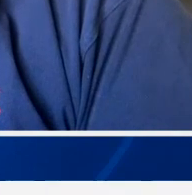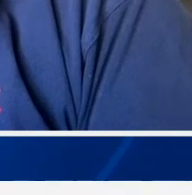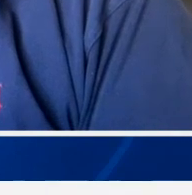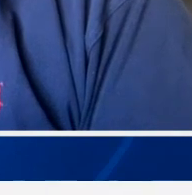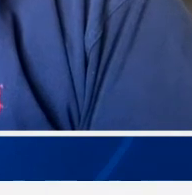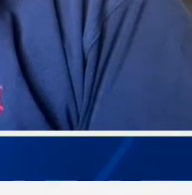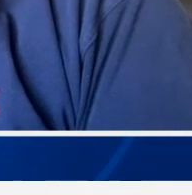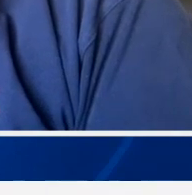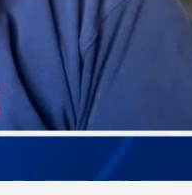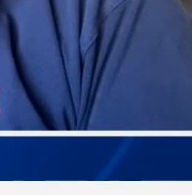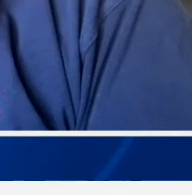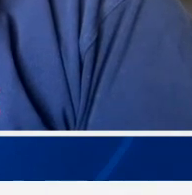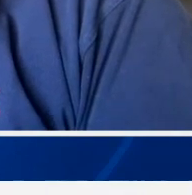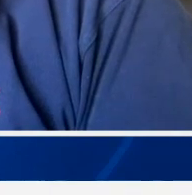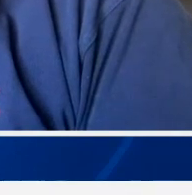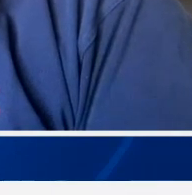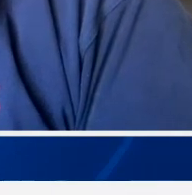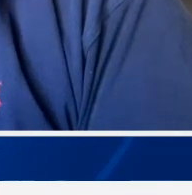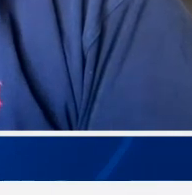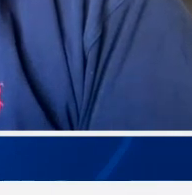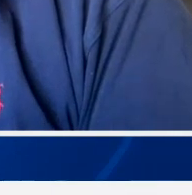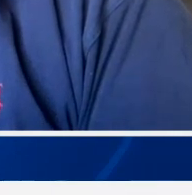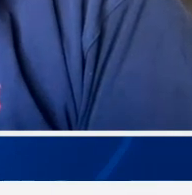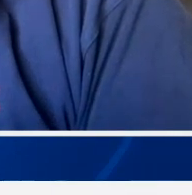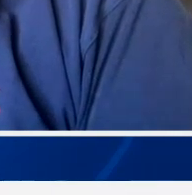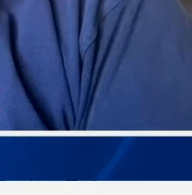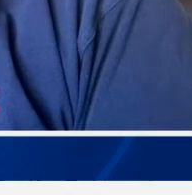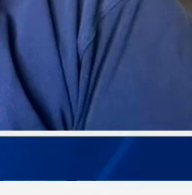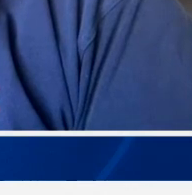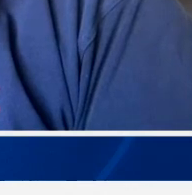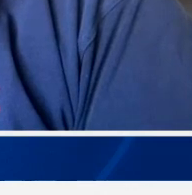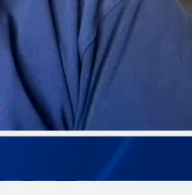Instituto lá no Não Aceito Corrupção no Instagram e seguir o